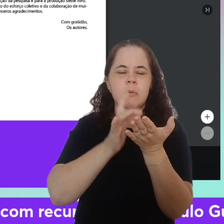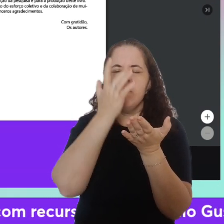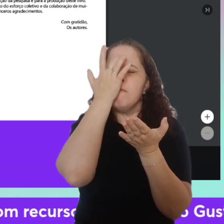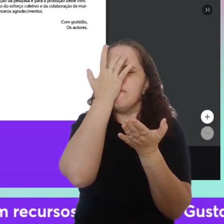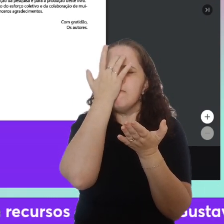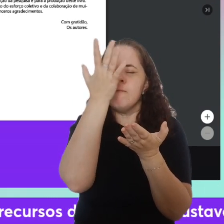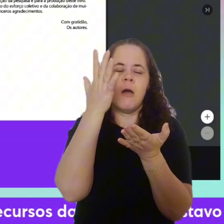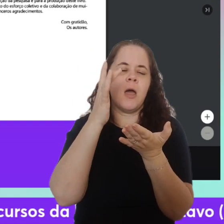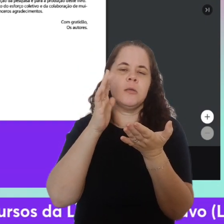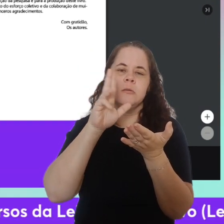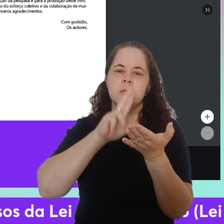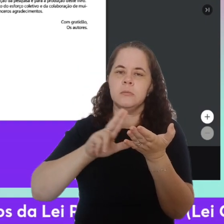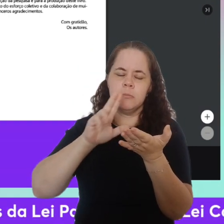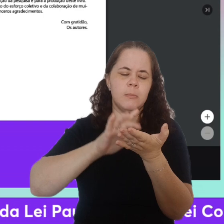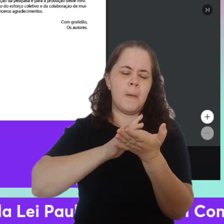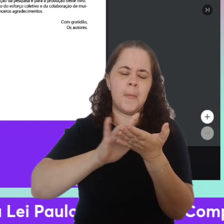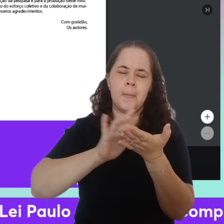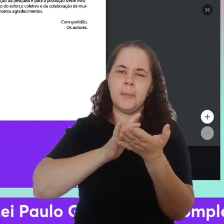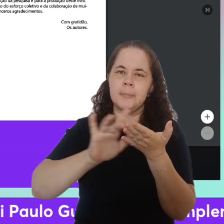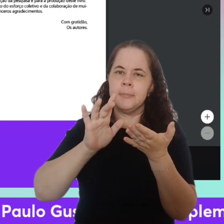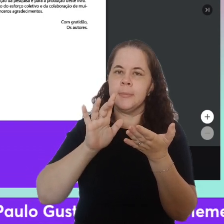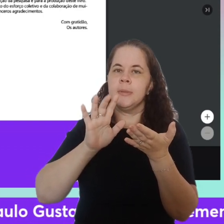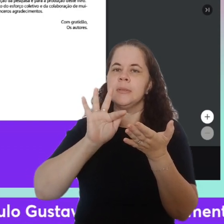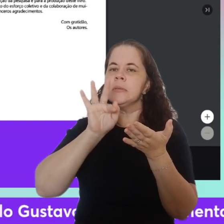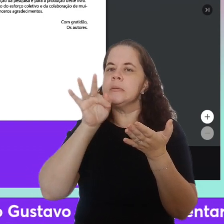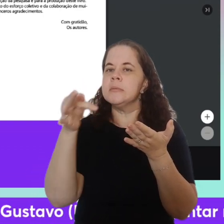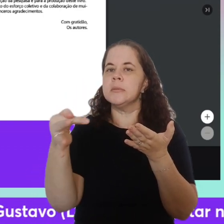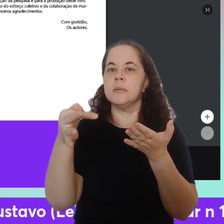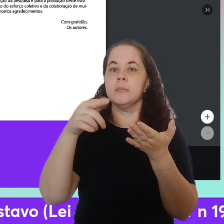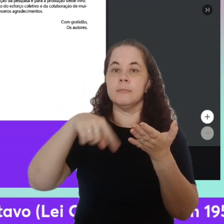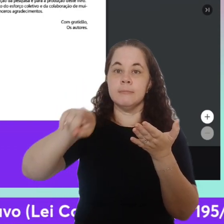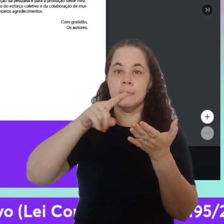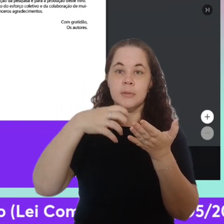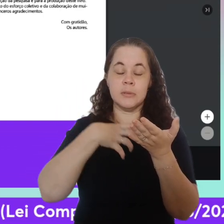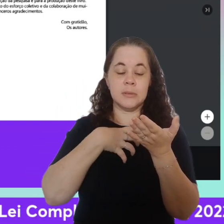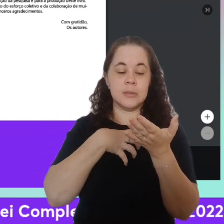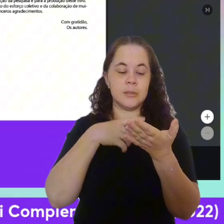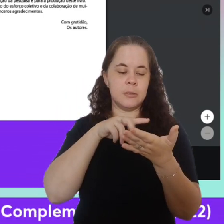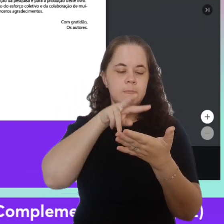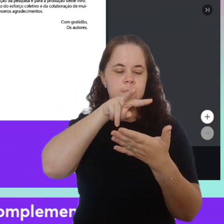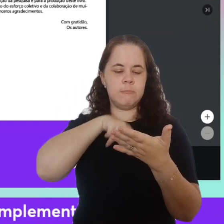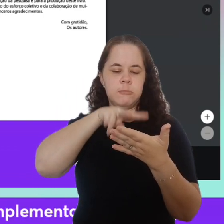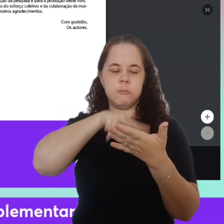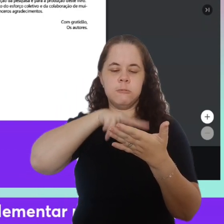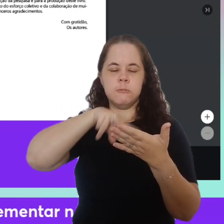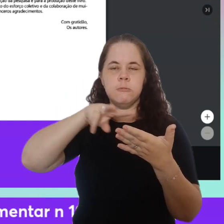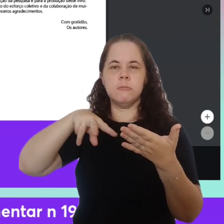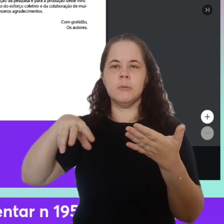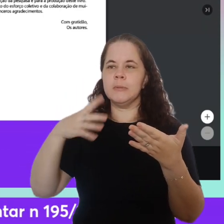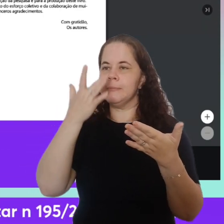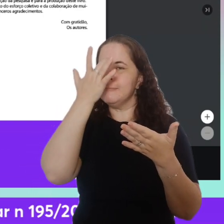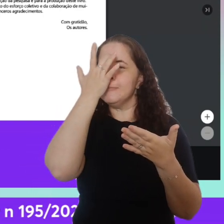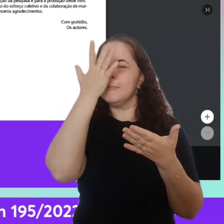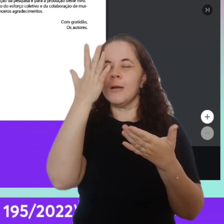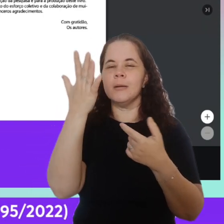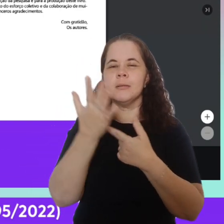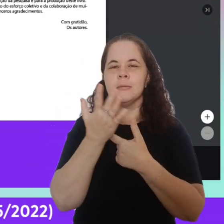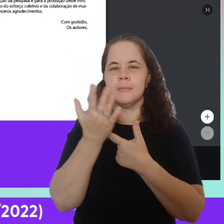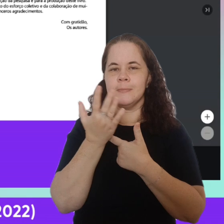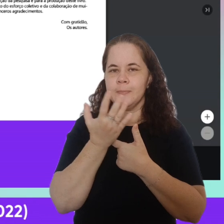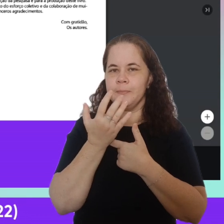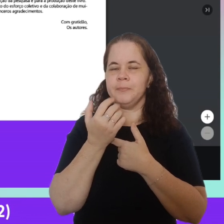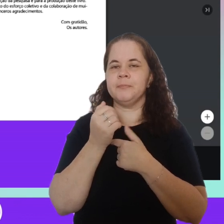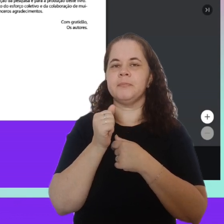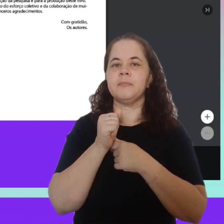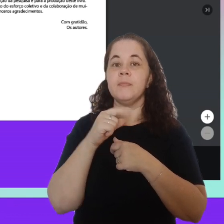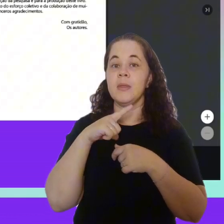de mexer, de acessar, tá? O livro você tem essa sensação mesmo de leitura. Ele está de fácil acesso,